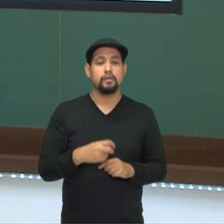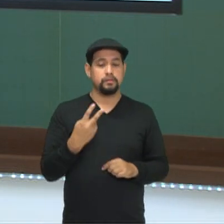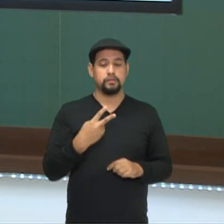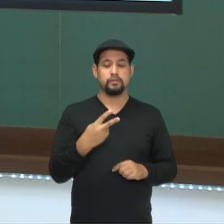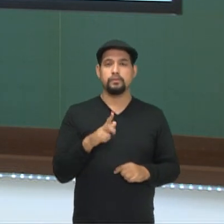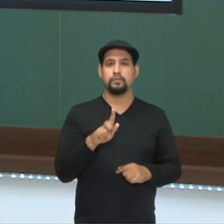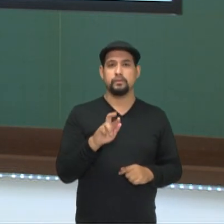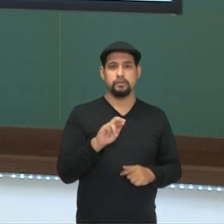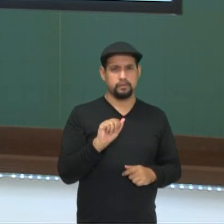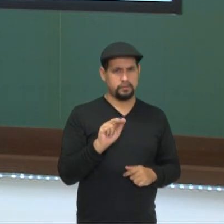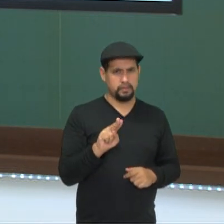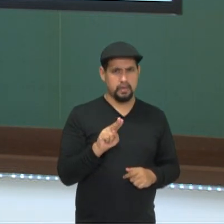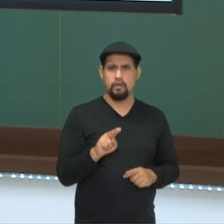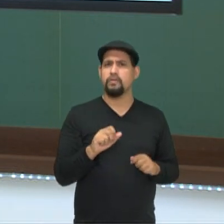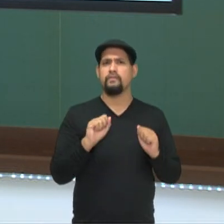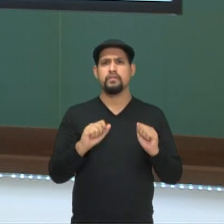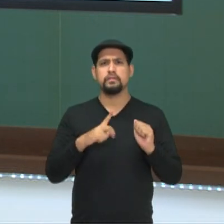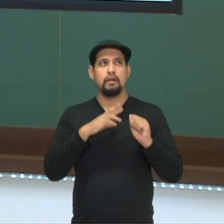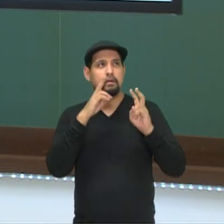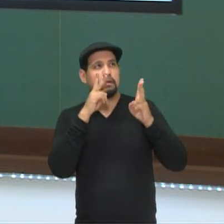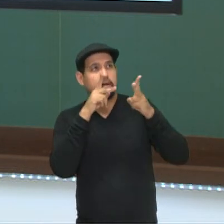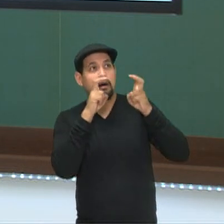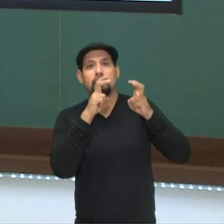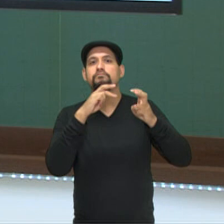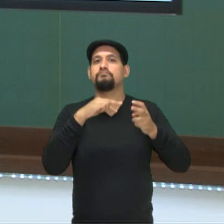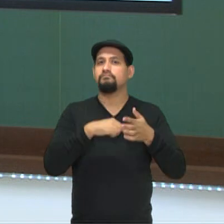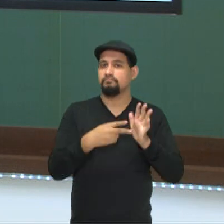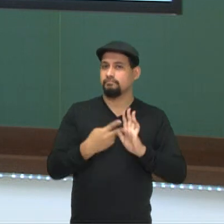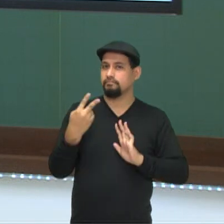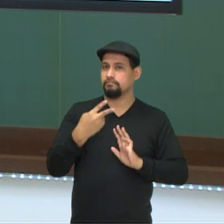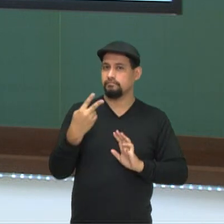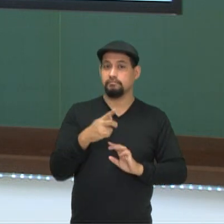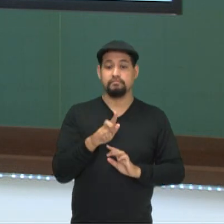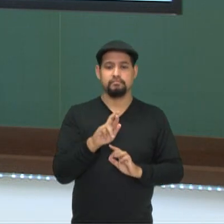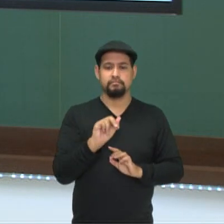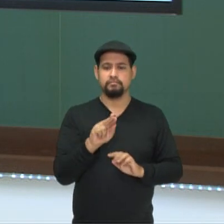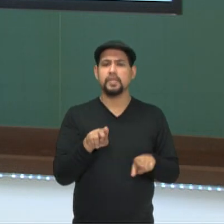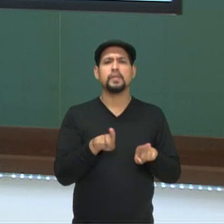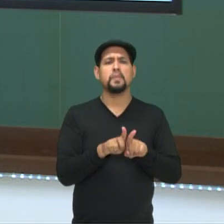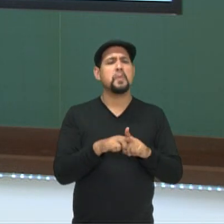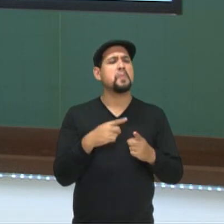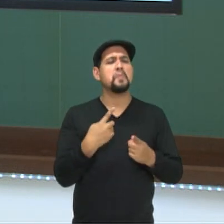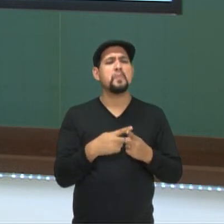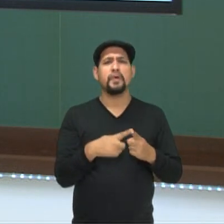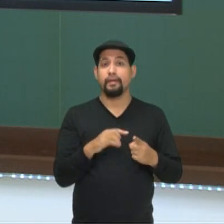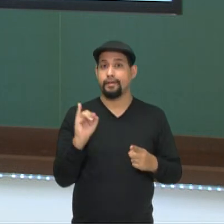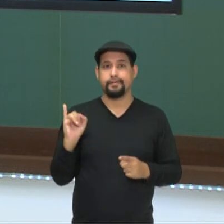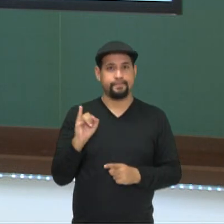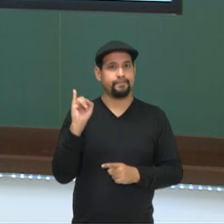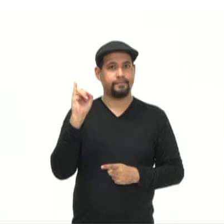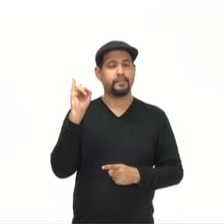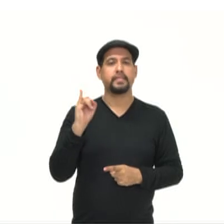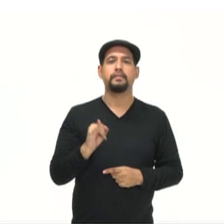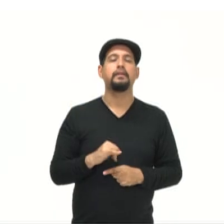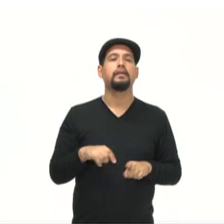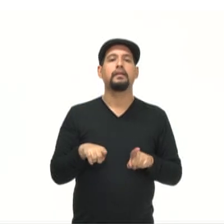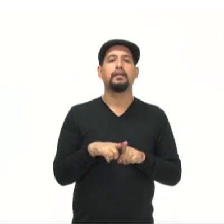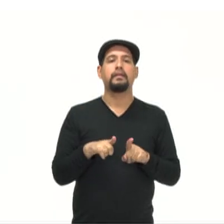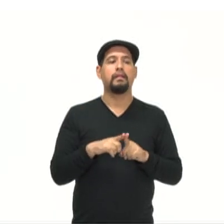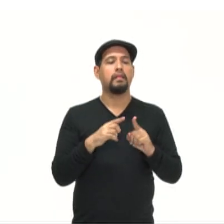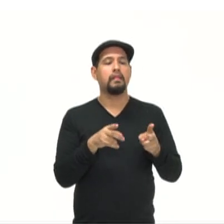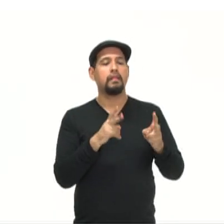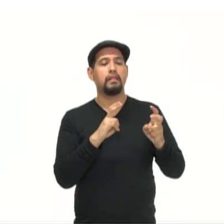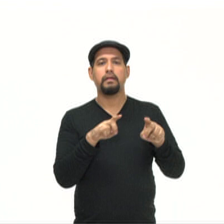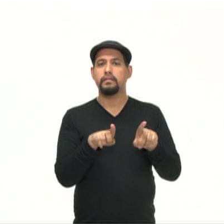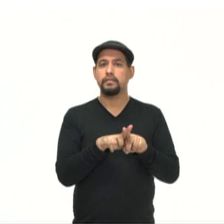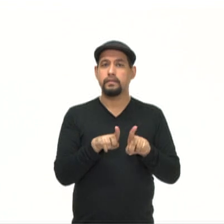segundo grau ok que você bate o olho saiba que a mãe postou no segundo grau e o porque isso é importante identificar os